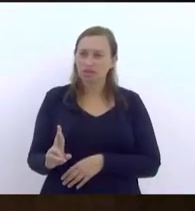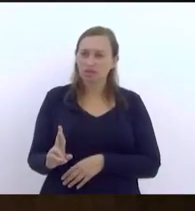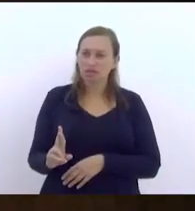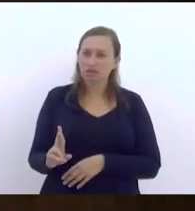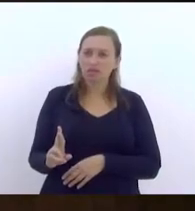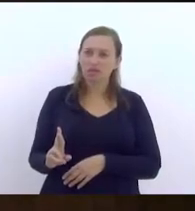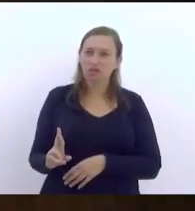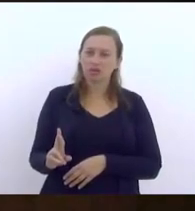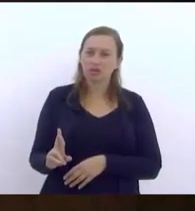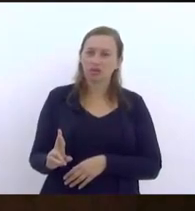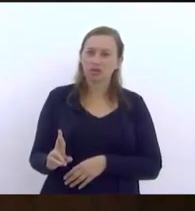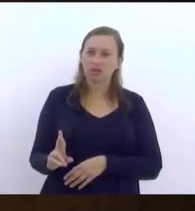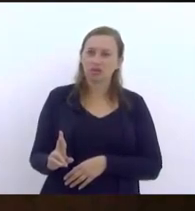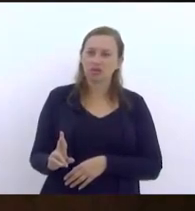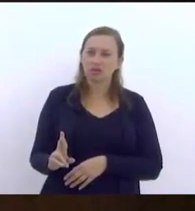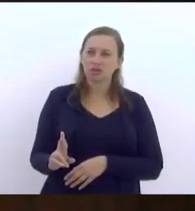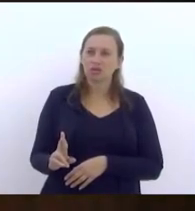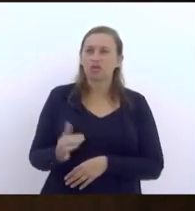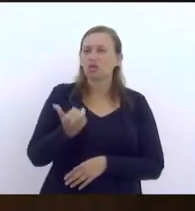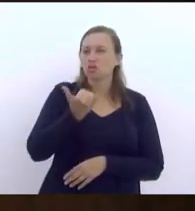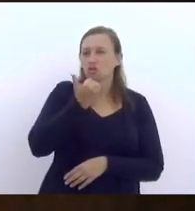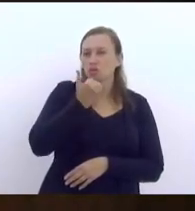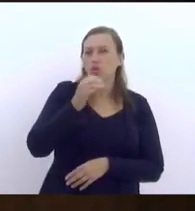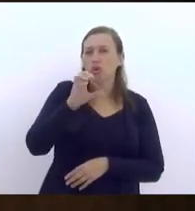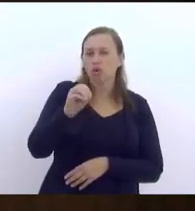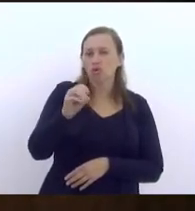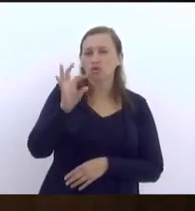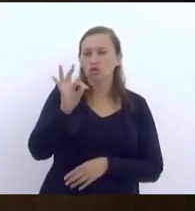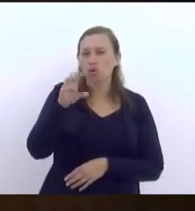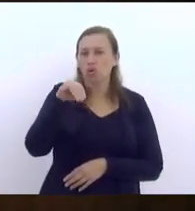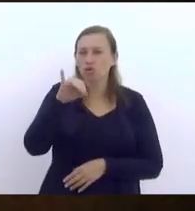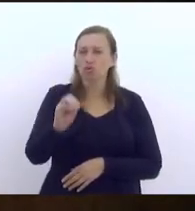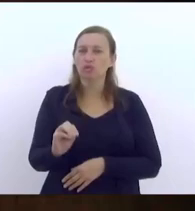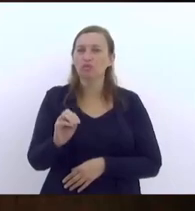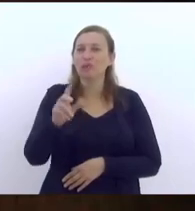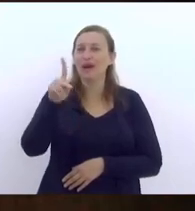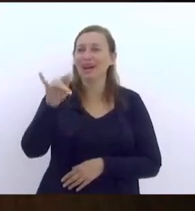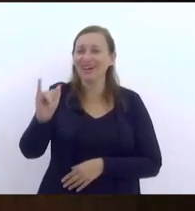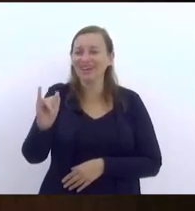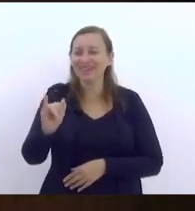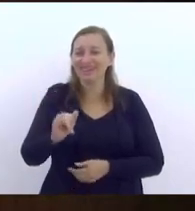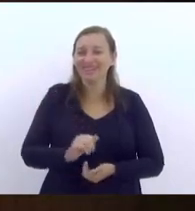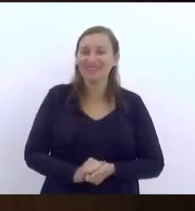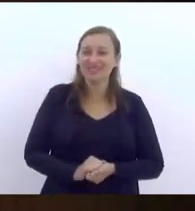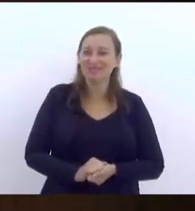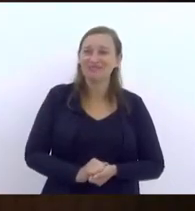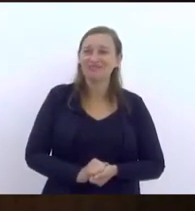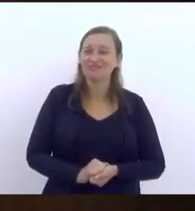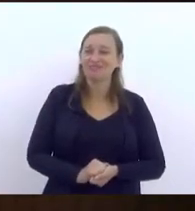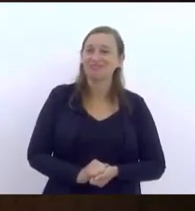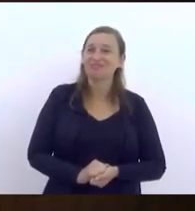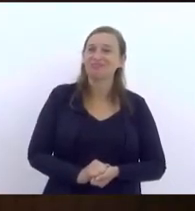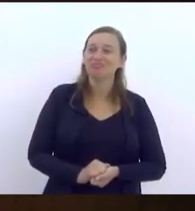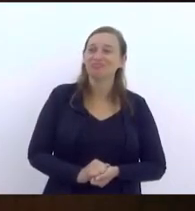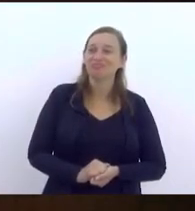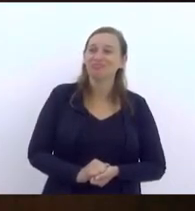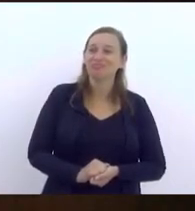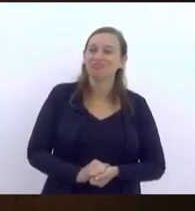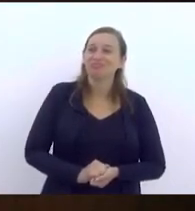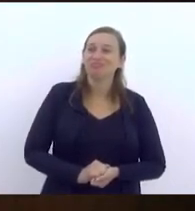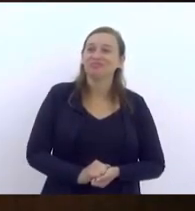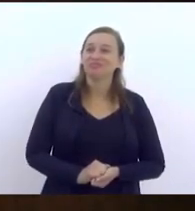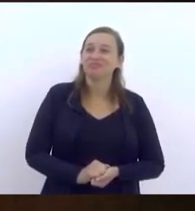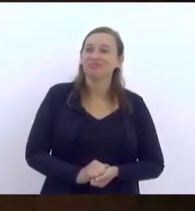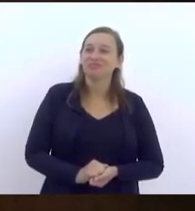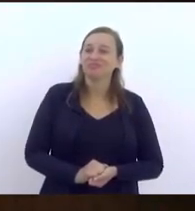desculpa. Otoni Pai. Tivesse aqui que... Tivesse que pegar aqui... Não,